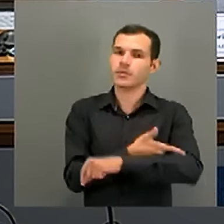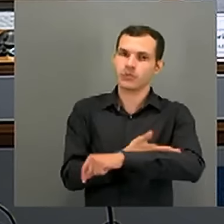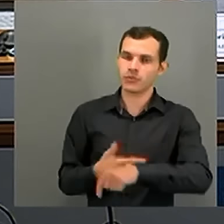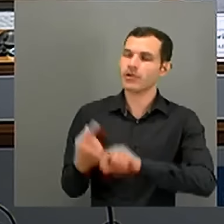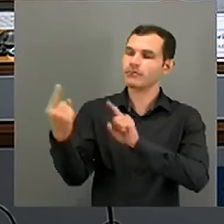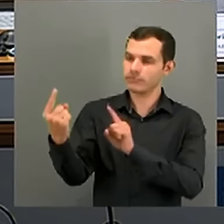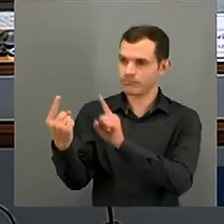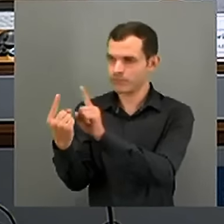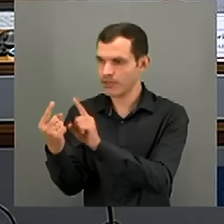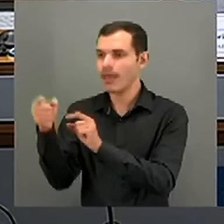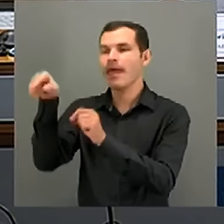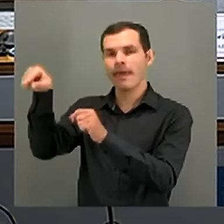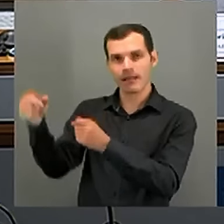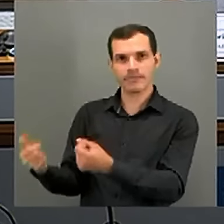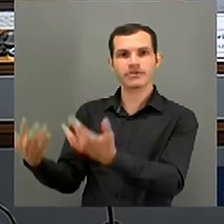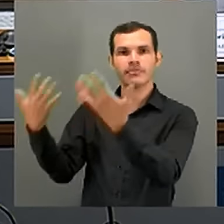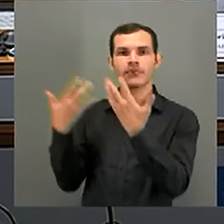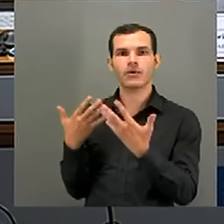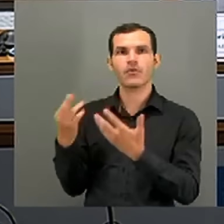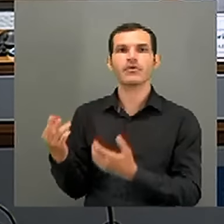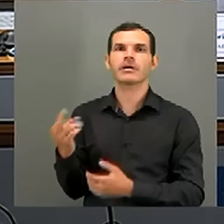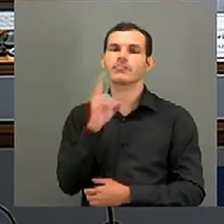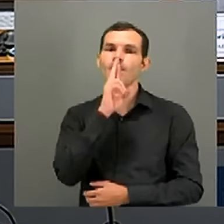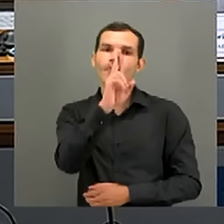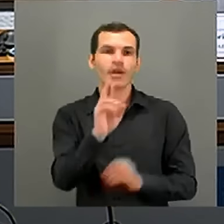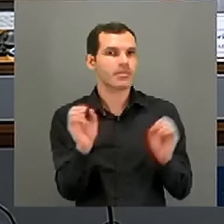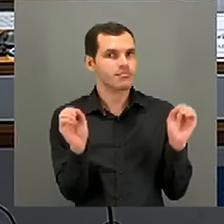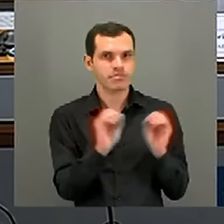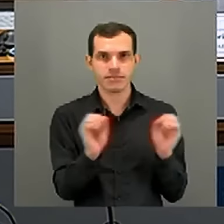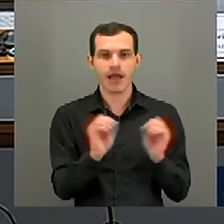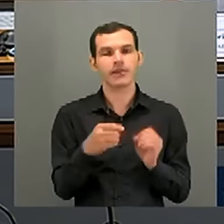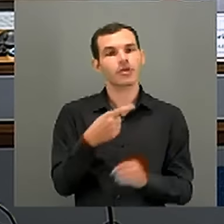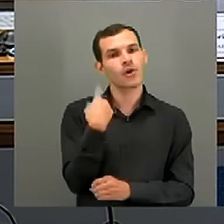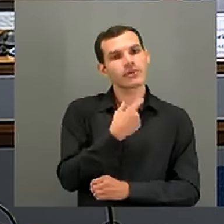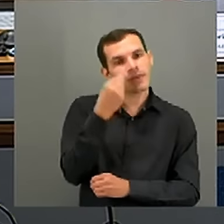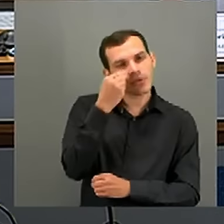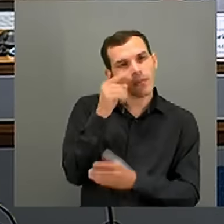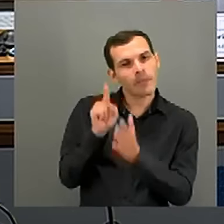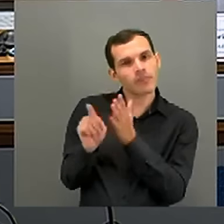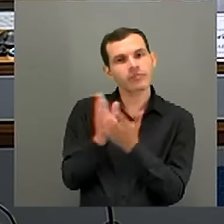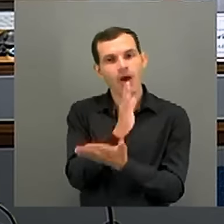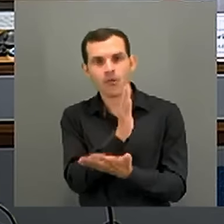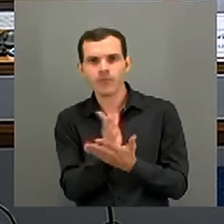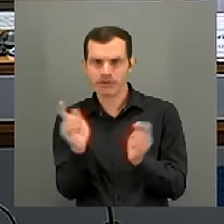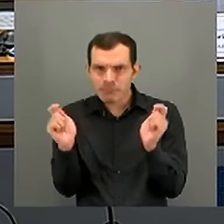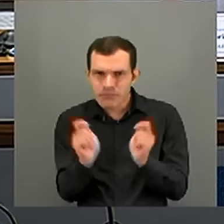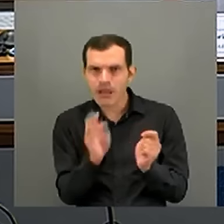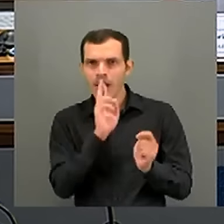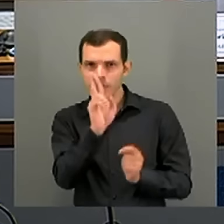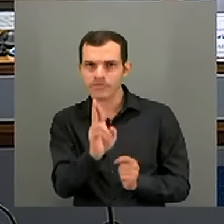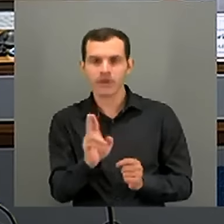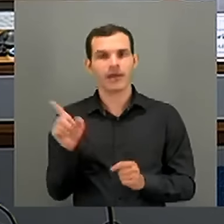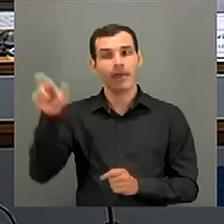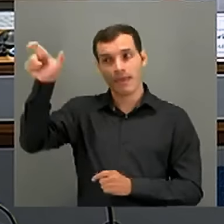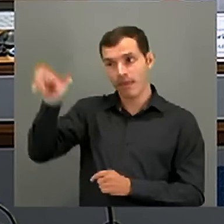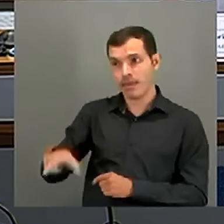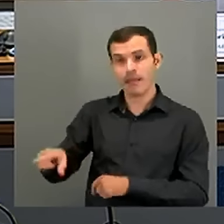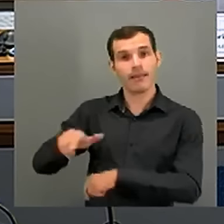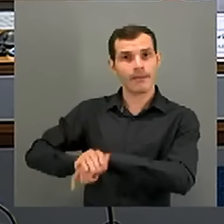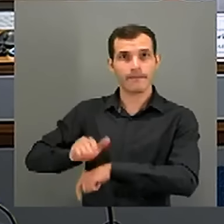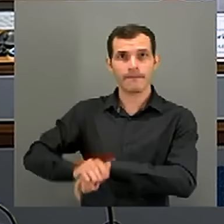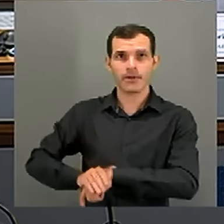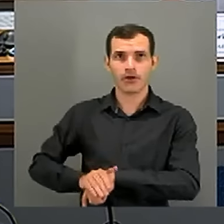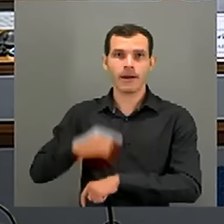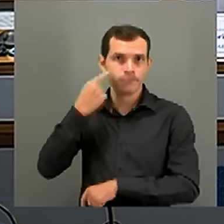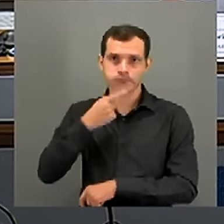ele disse que realmente não responderia nada. Nós tentamos falar para ele, algumas perguntas você poderá responder? Ele mesmo, não foi nem